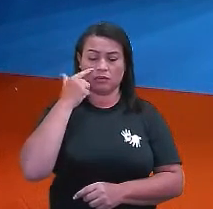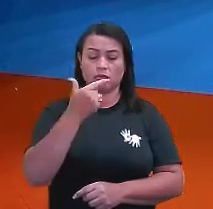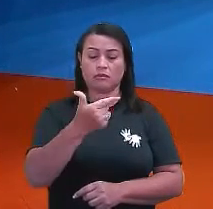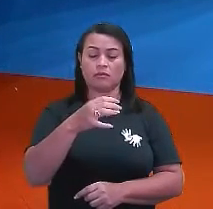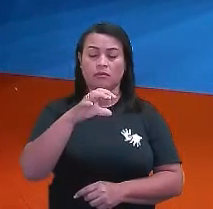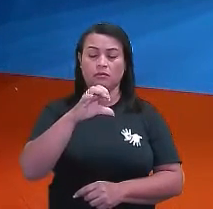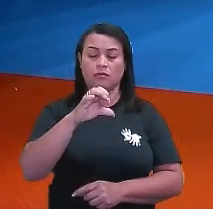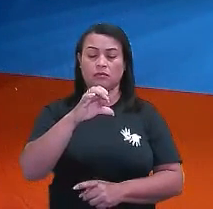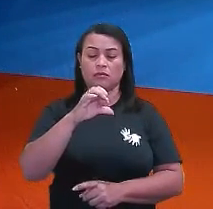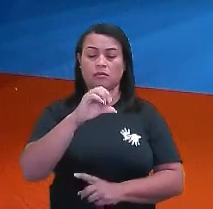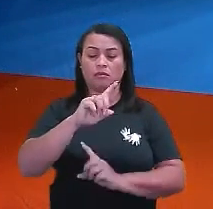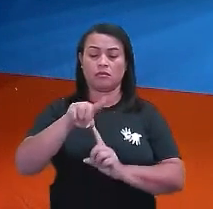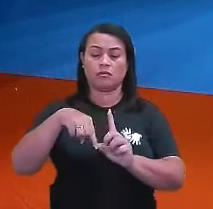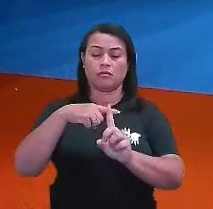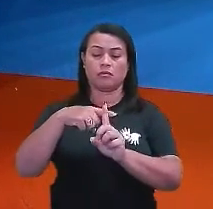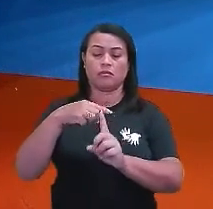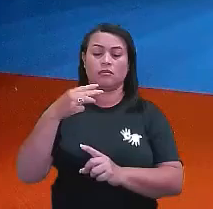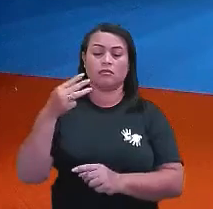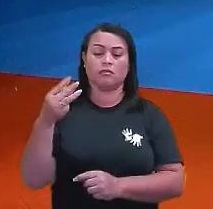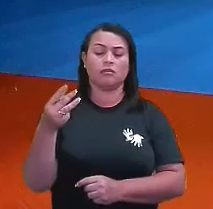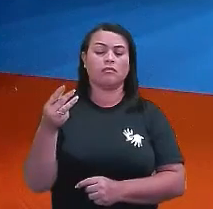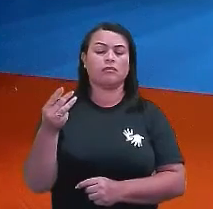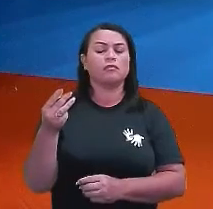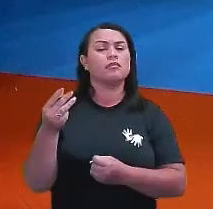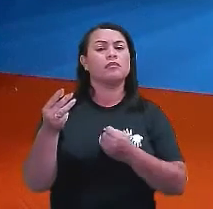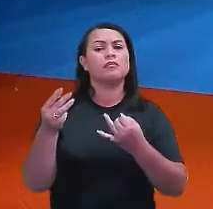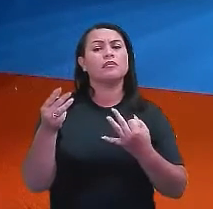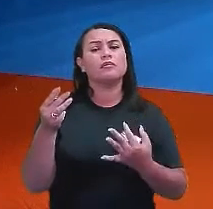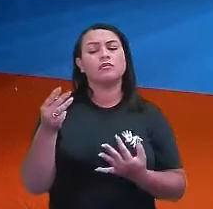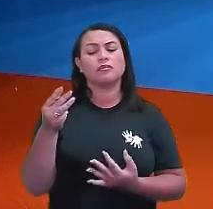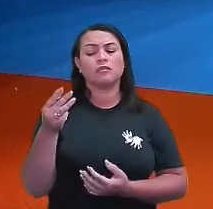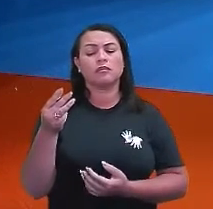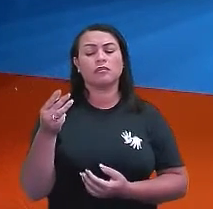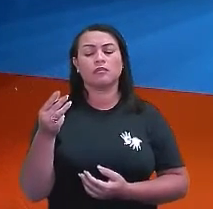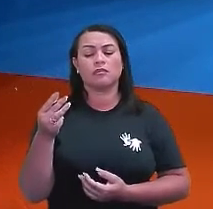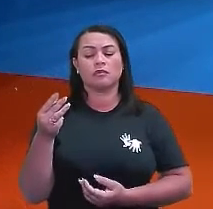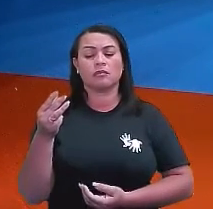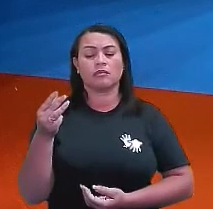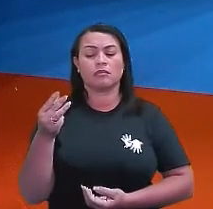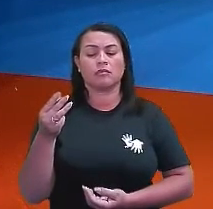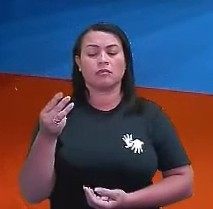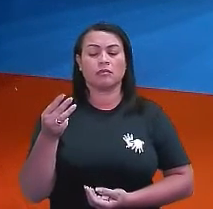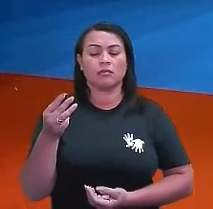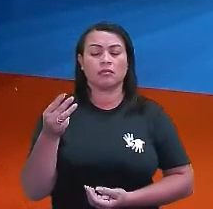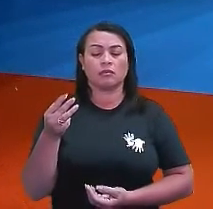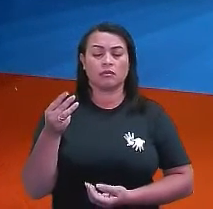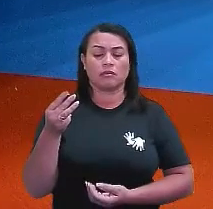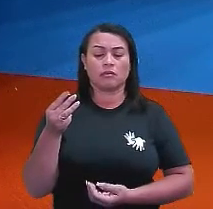29 mais 3, né? Quanto é 29 mais 3, minha gente? Vai ser